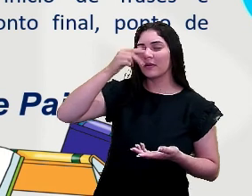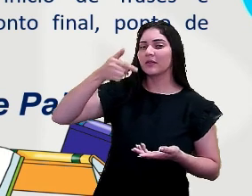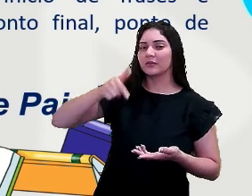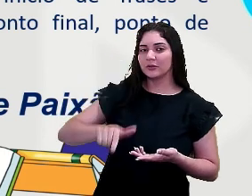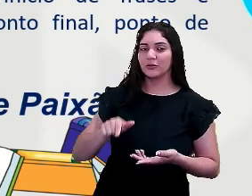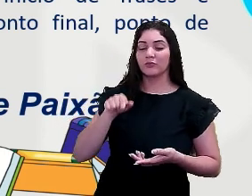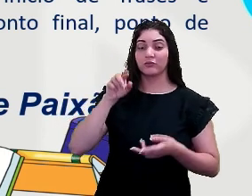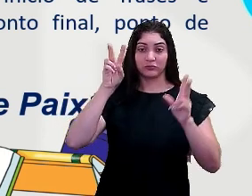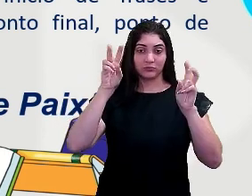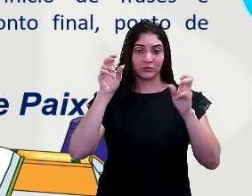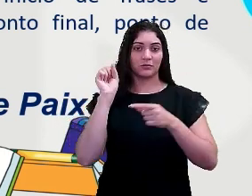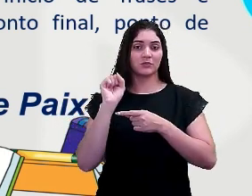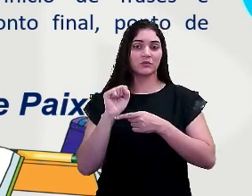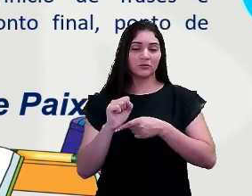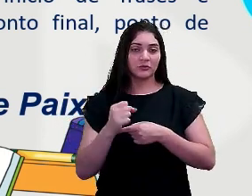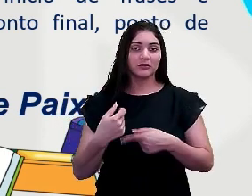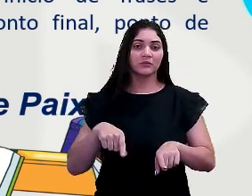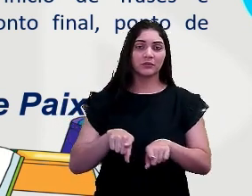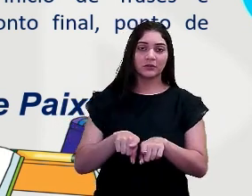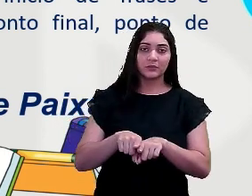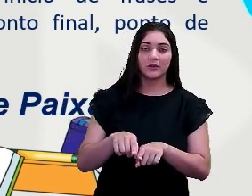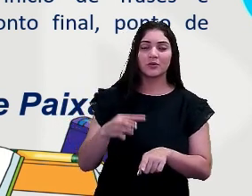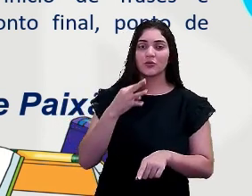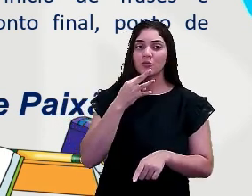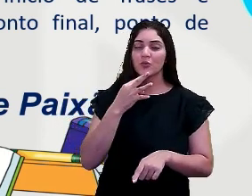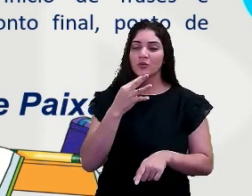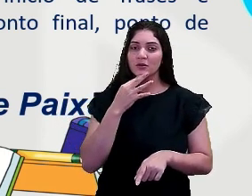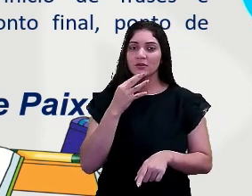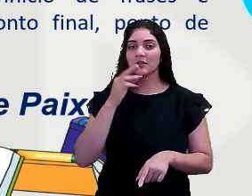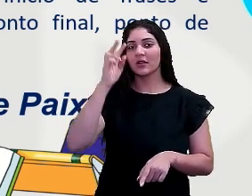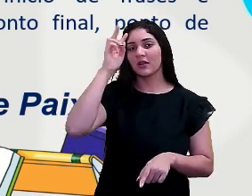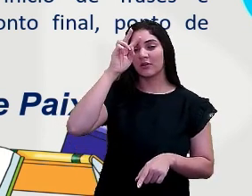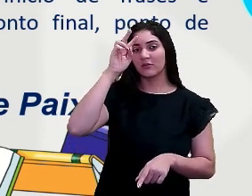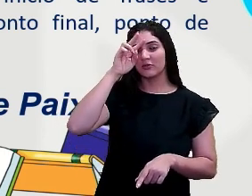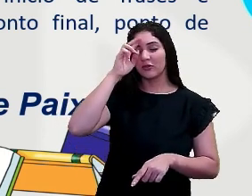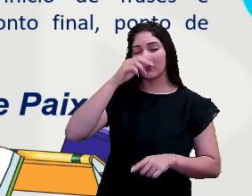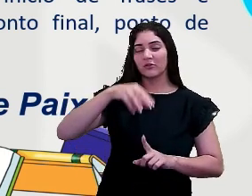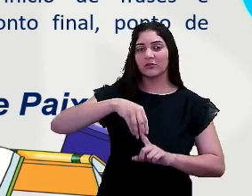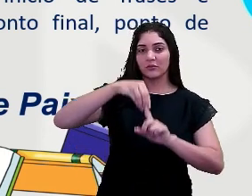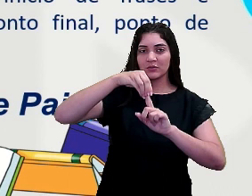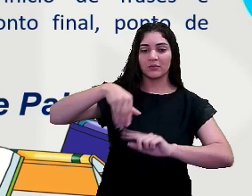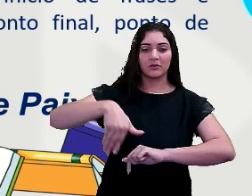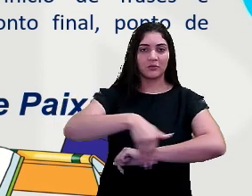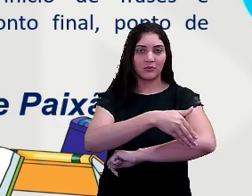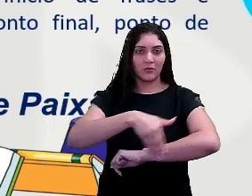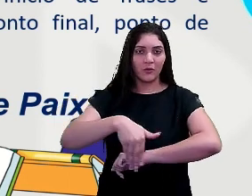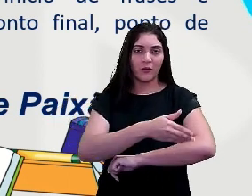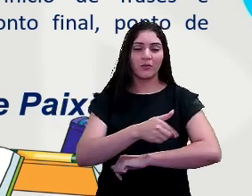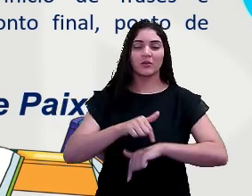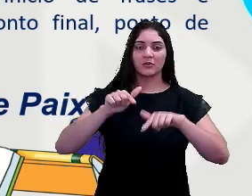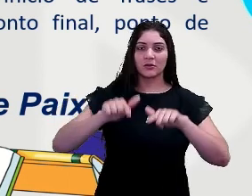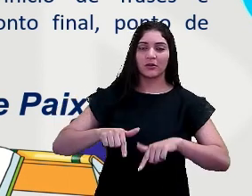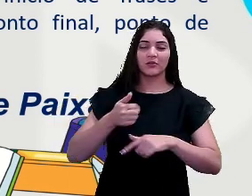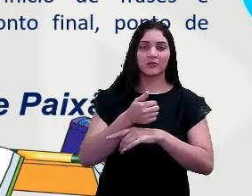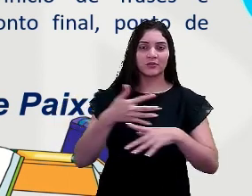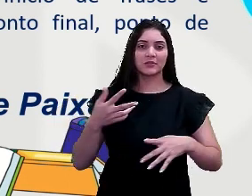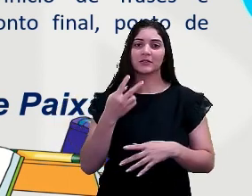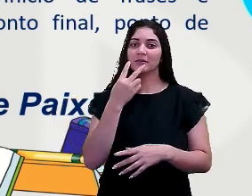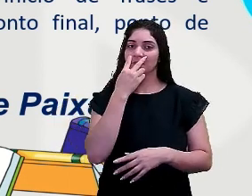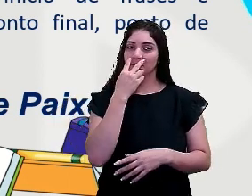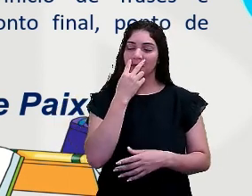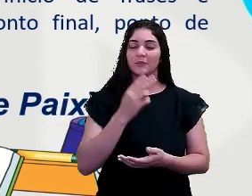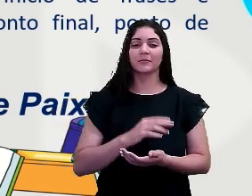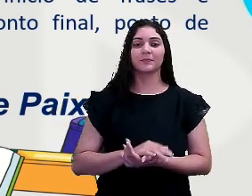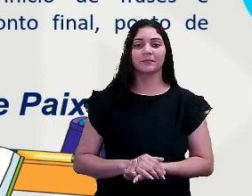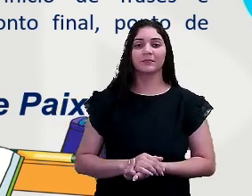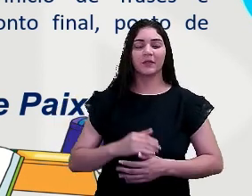de substantivos, né? E também conhecer a história das principais ruas e avenidas da cidade de Vitória de Santo Antão, tá?